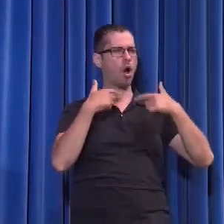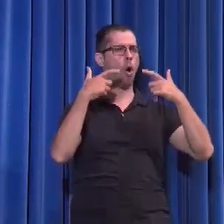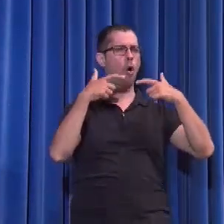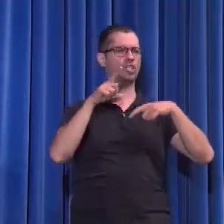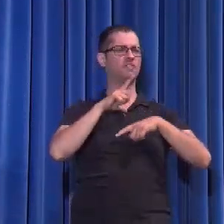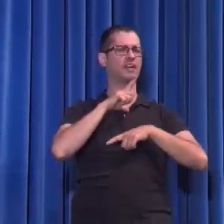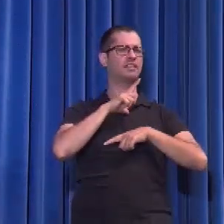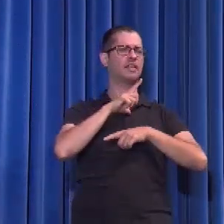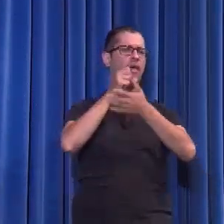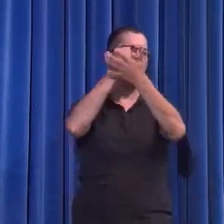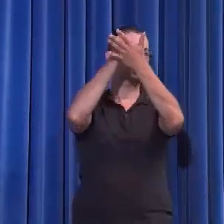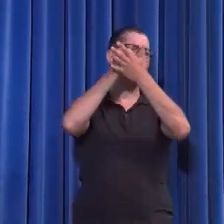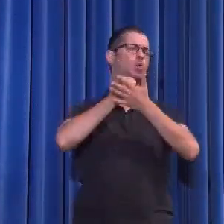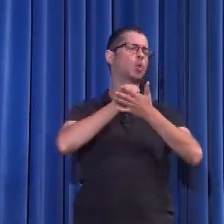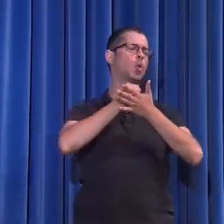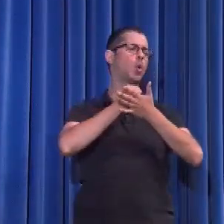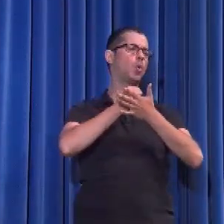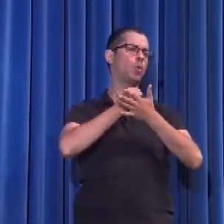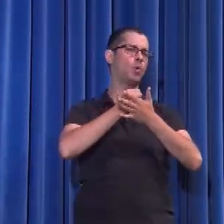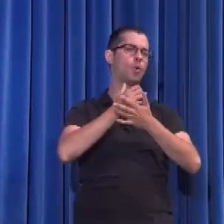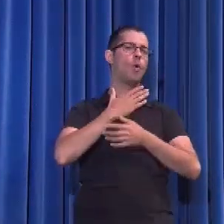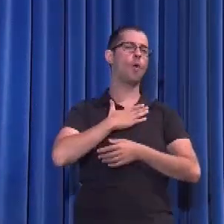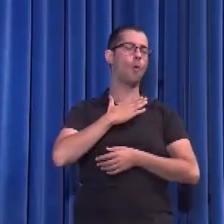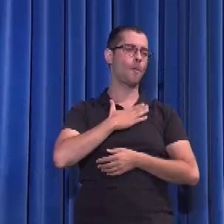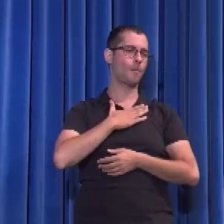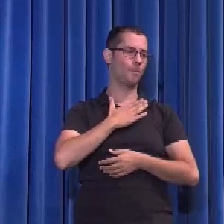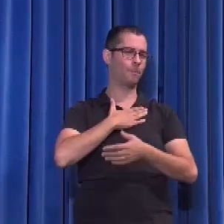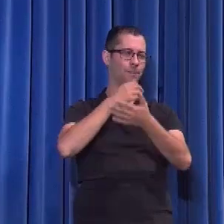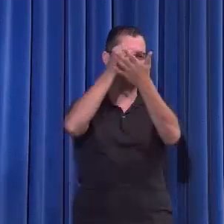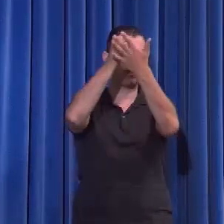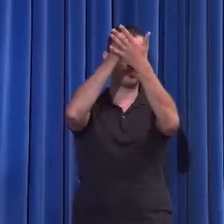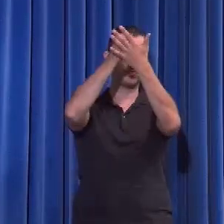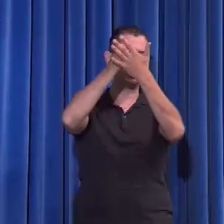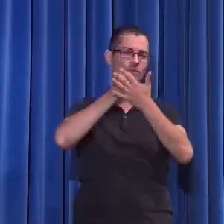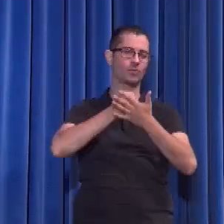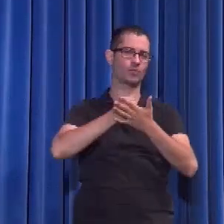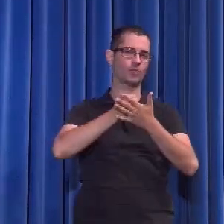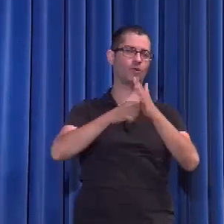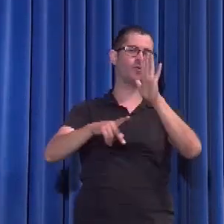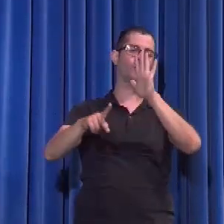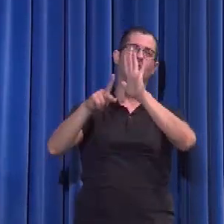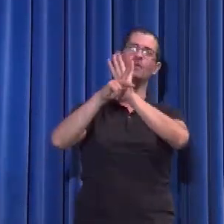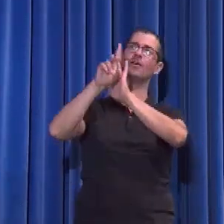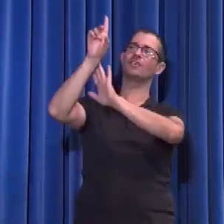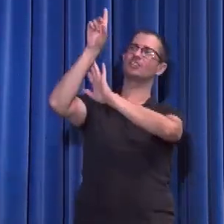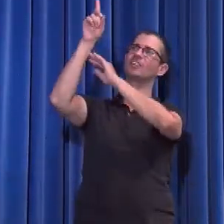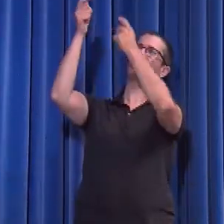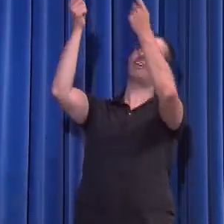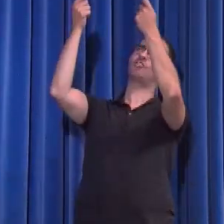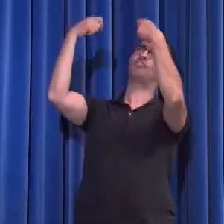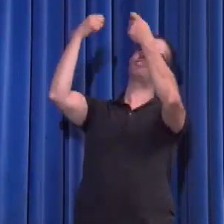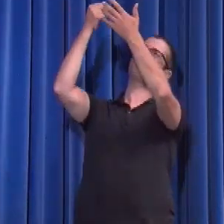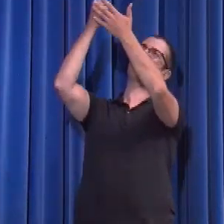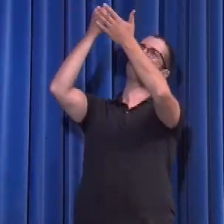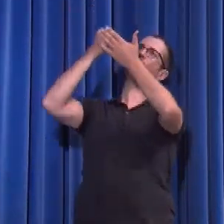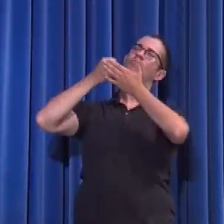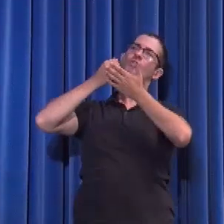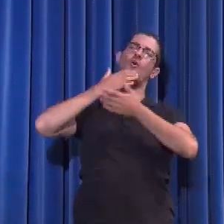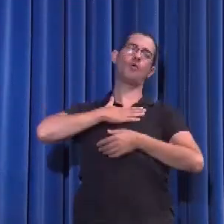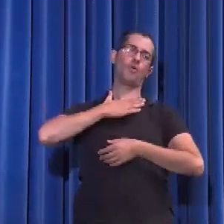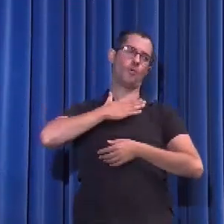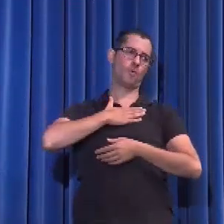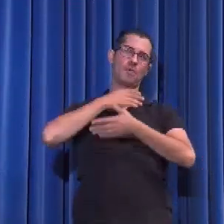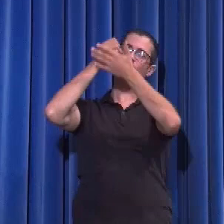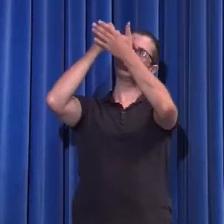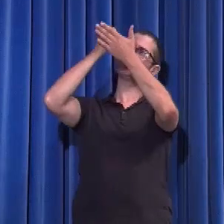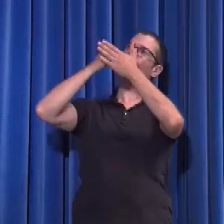socorro? Então ele mesmo responde: o meu socorro vem de Deus. O meu socorro